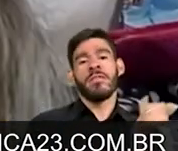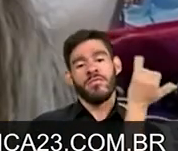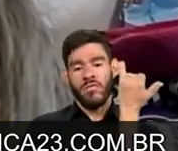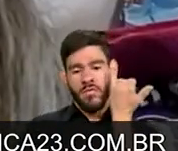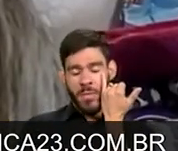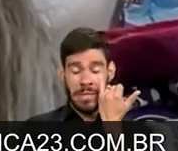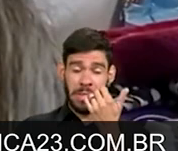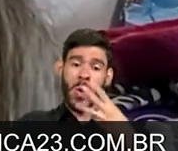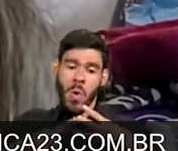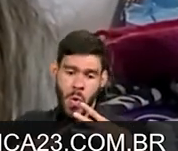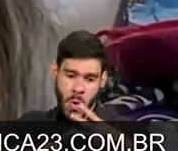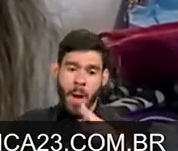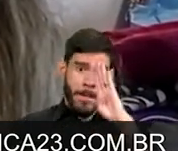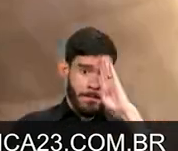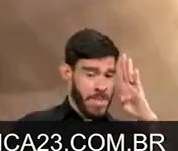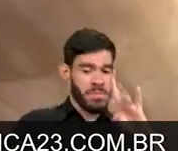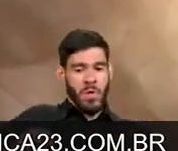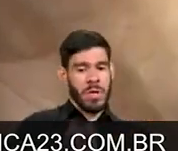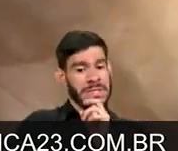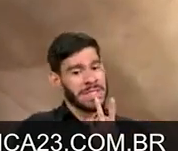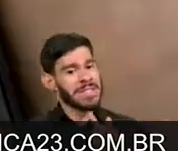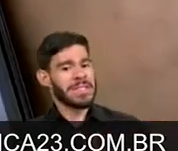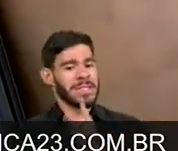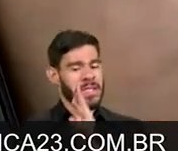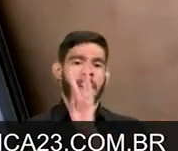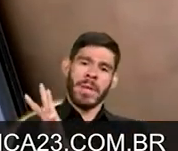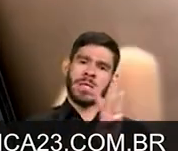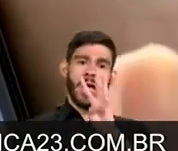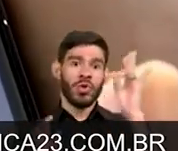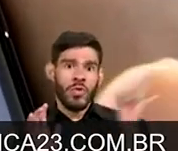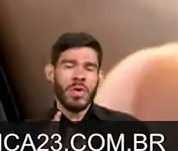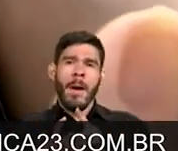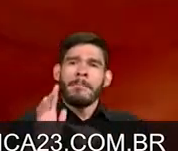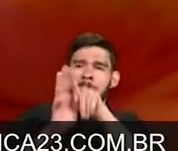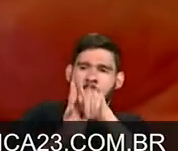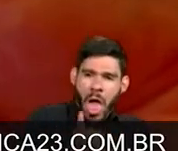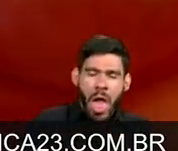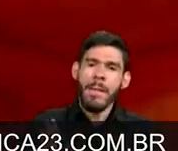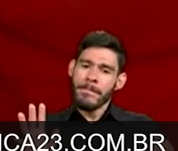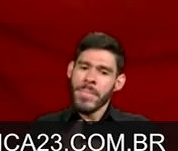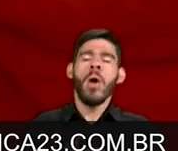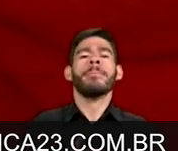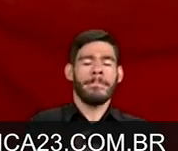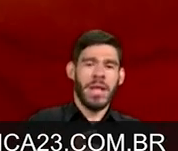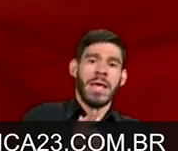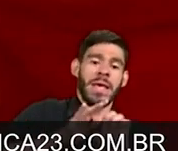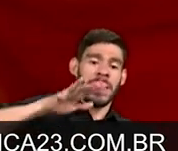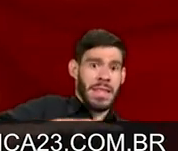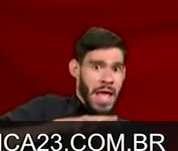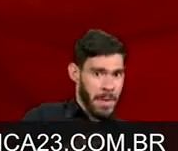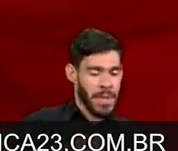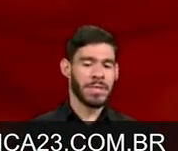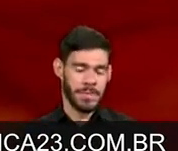informações. A outra dica principal é sempre buscar o site oficial, os canais oficiais da instituição em que você está fazendo